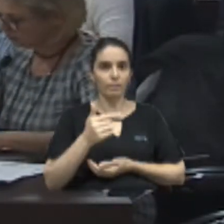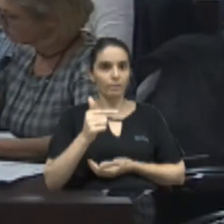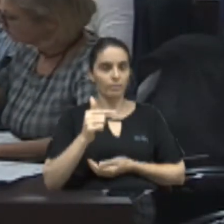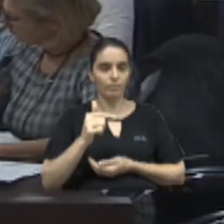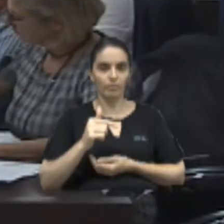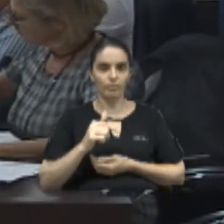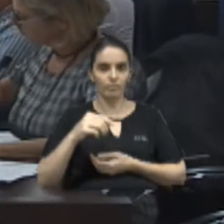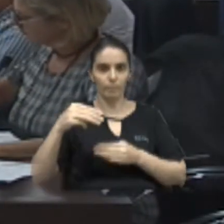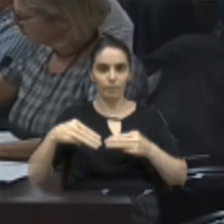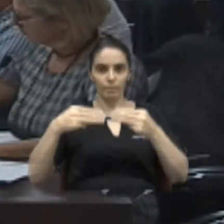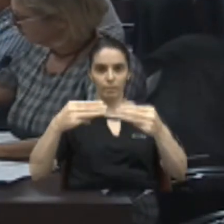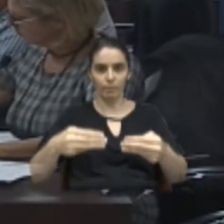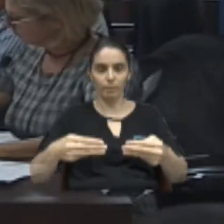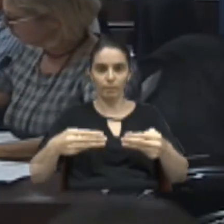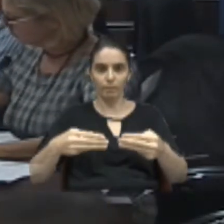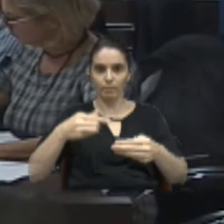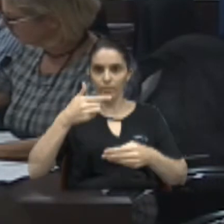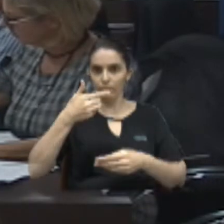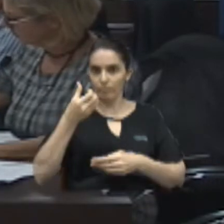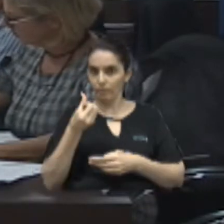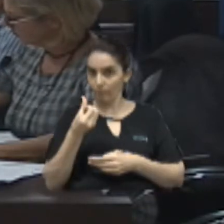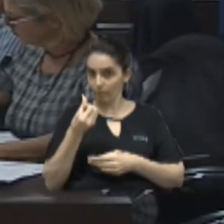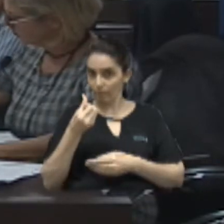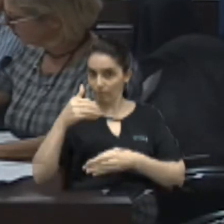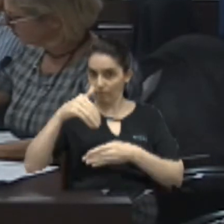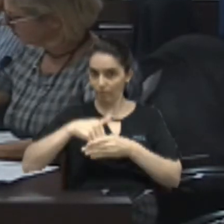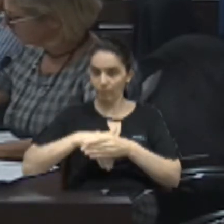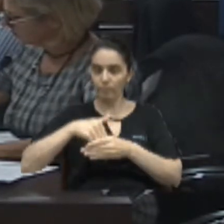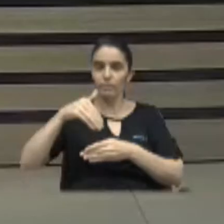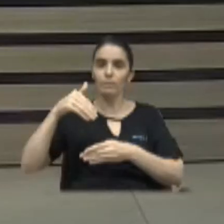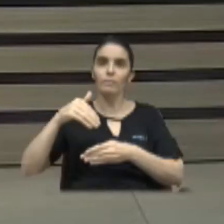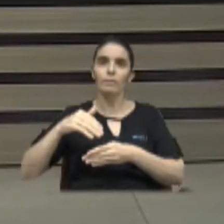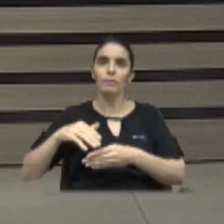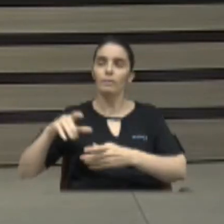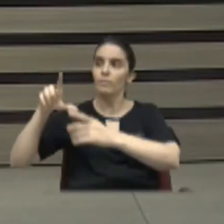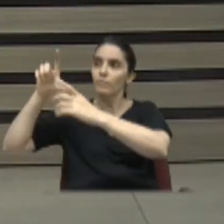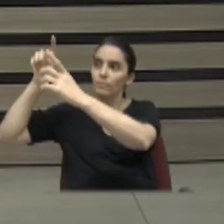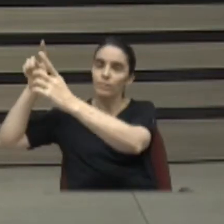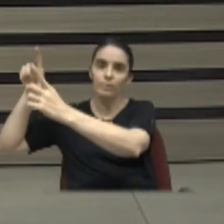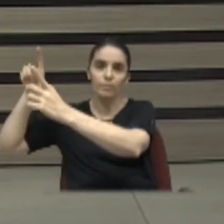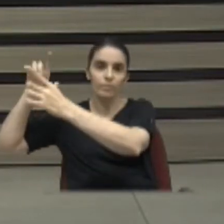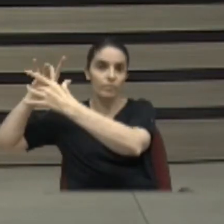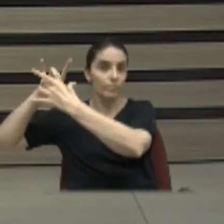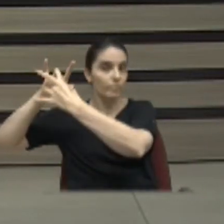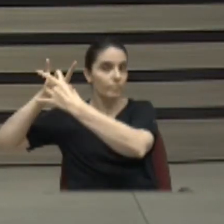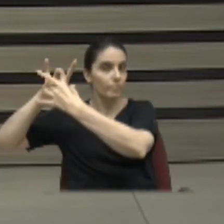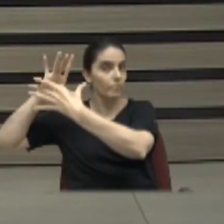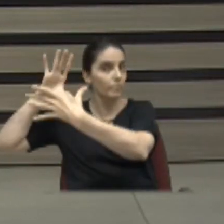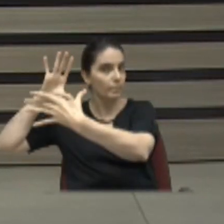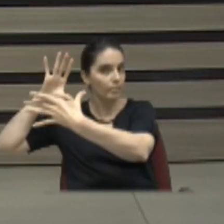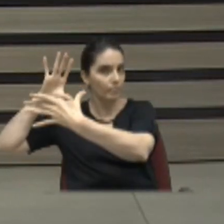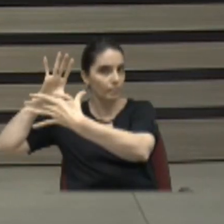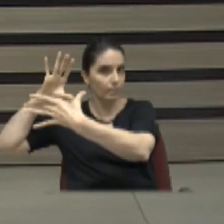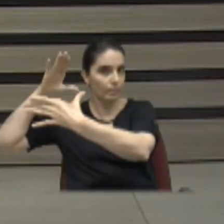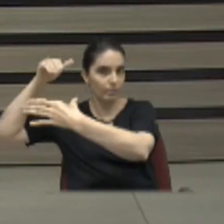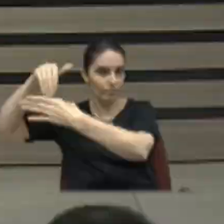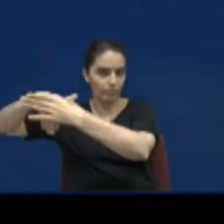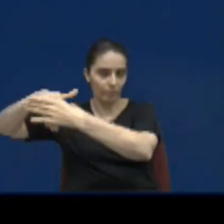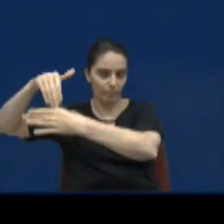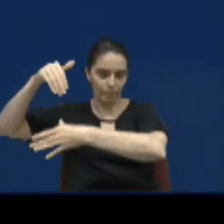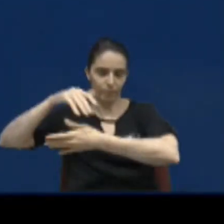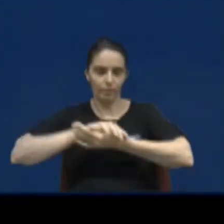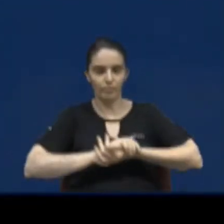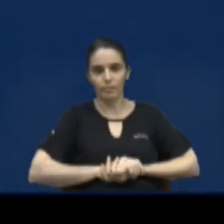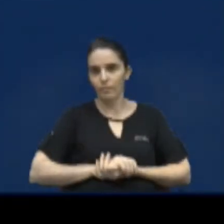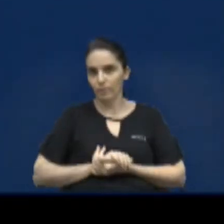havendo a moção de pesar número 26, ela vai à votação, e o painel de votação, senhores vereadores, ele está aberto.